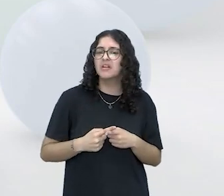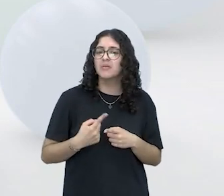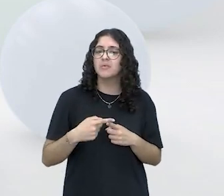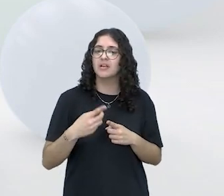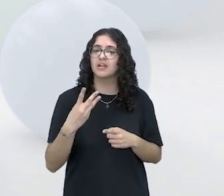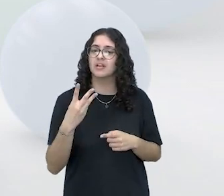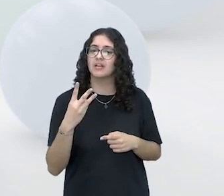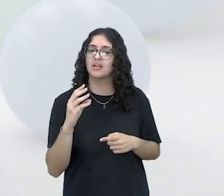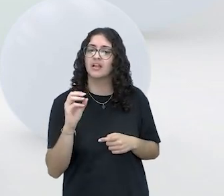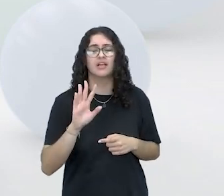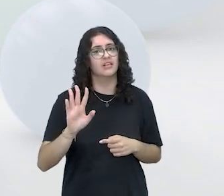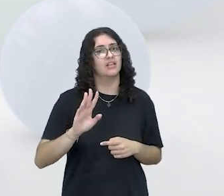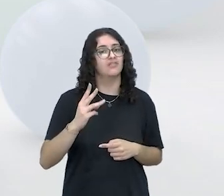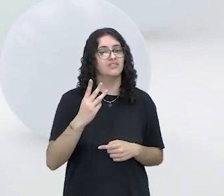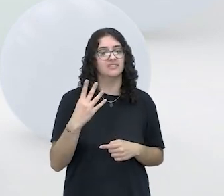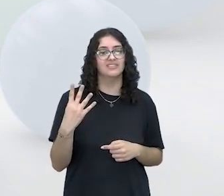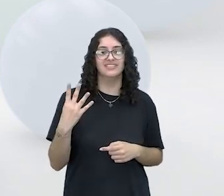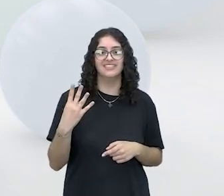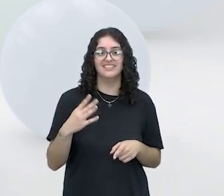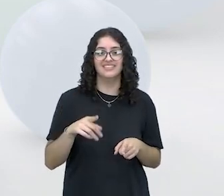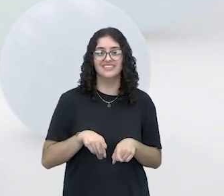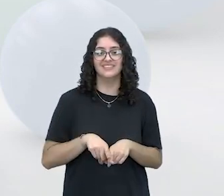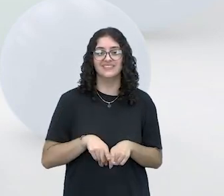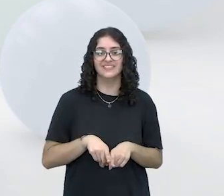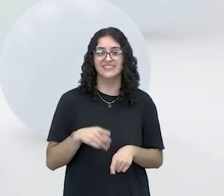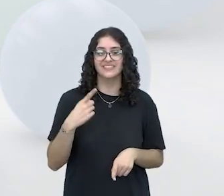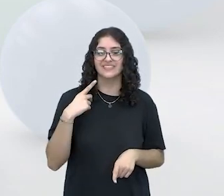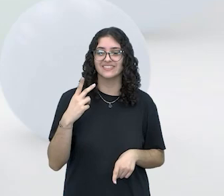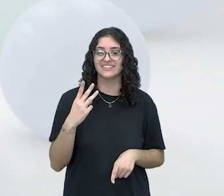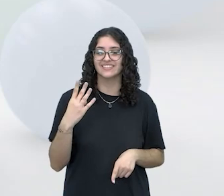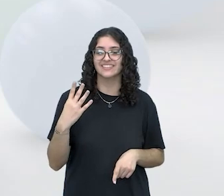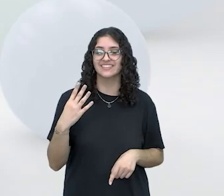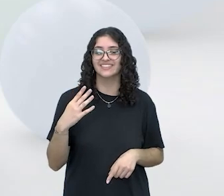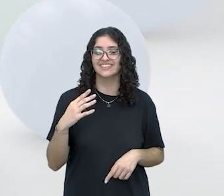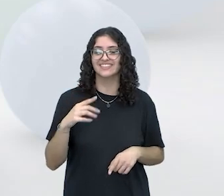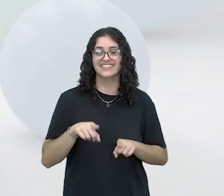reais. 34 que deu. Ó, 130, tem que 20.